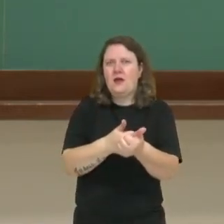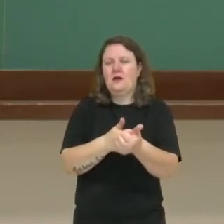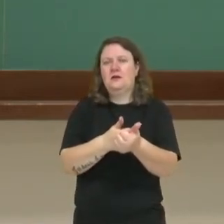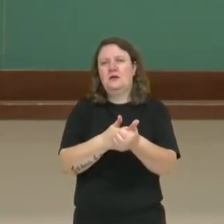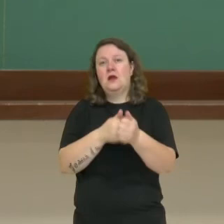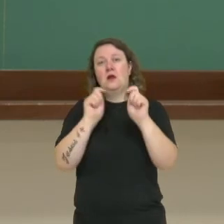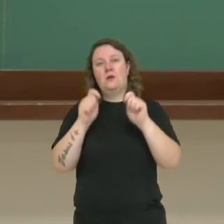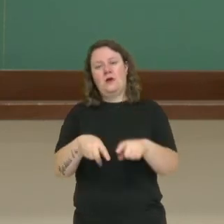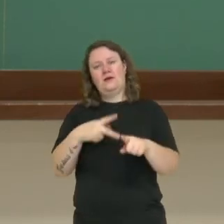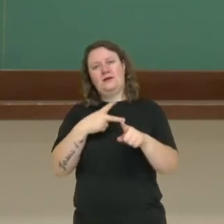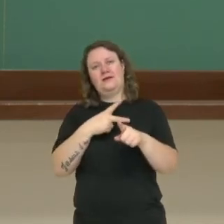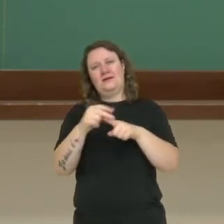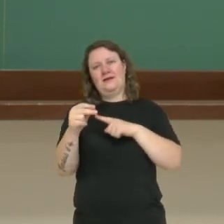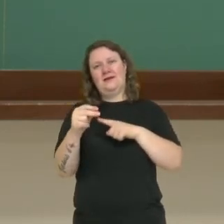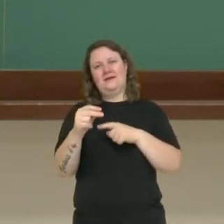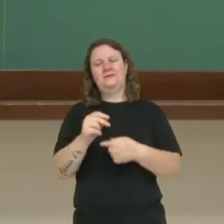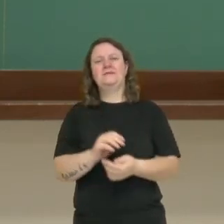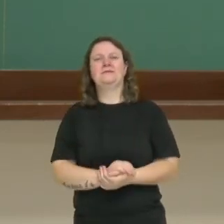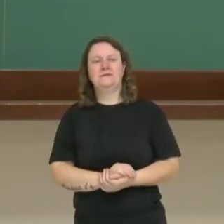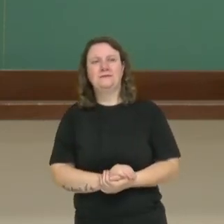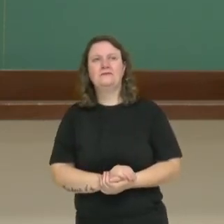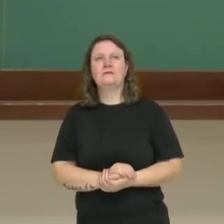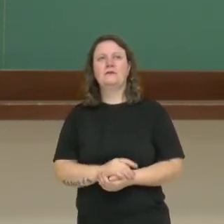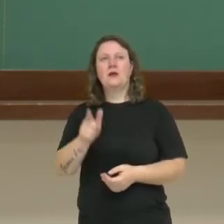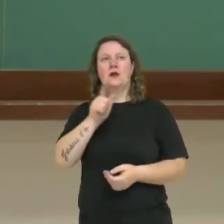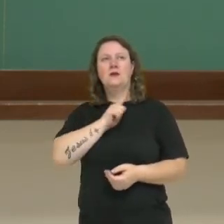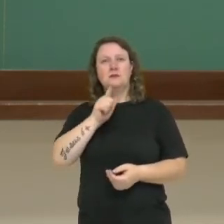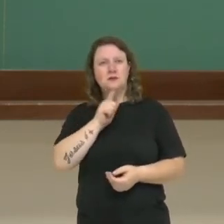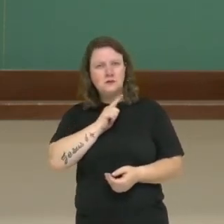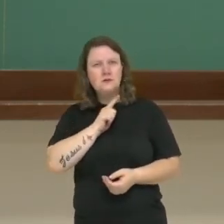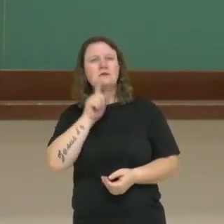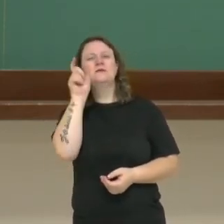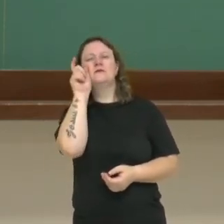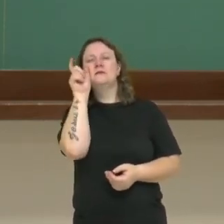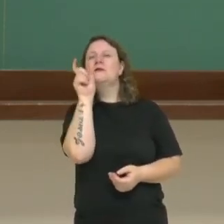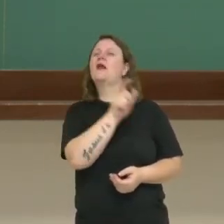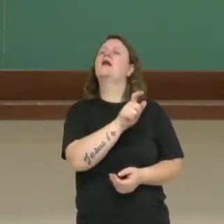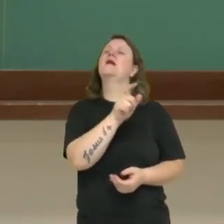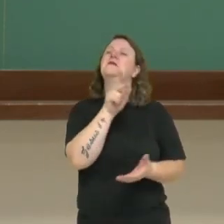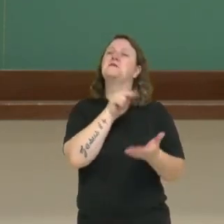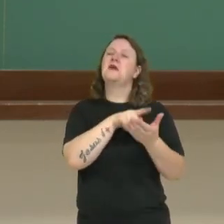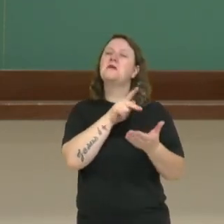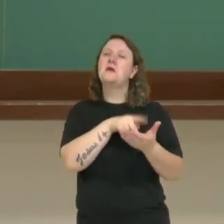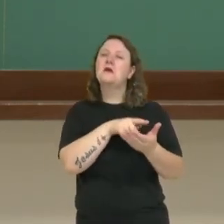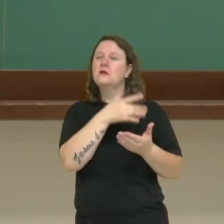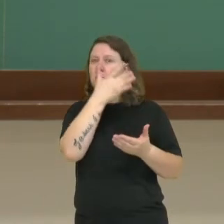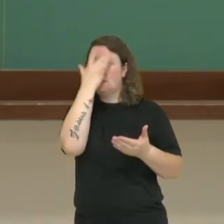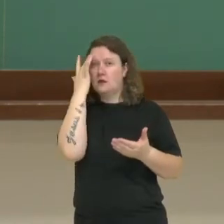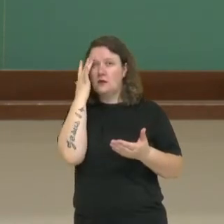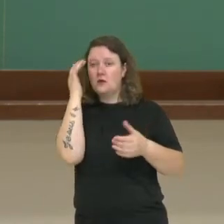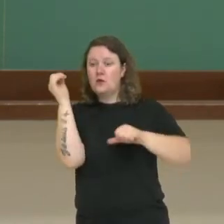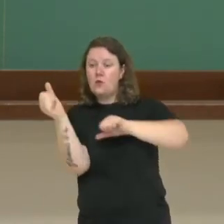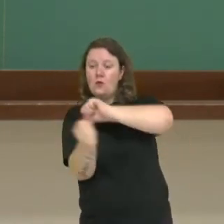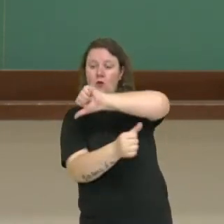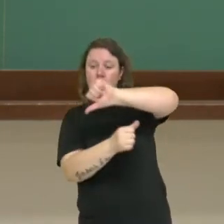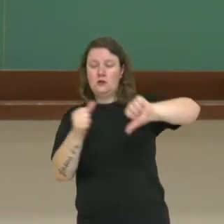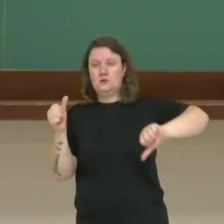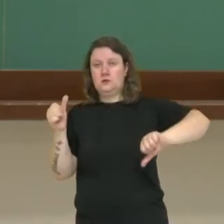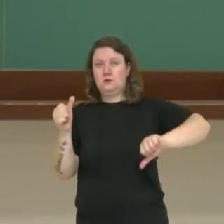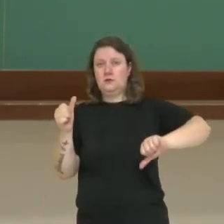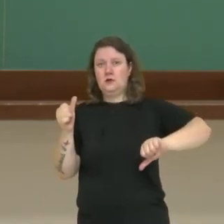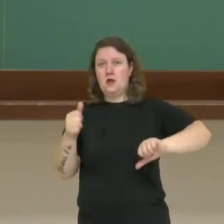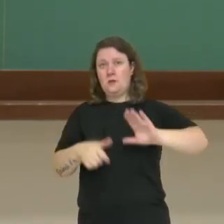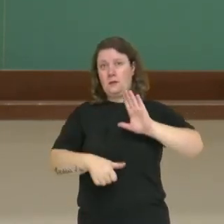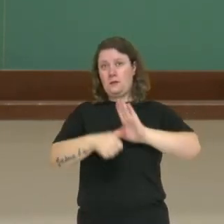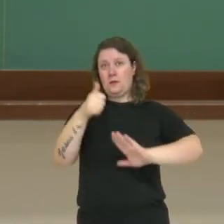acaba vencendo a prova, né? Uma prova de equipe muito interessante, que os atletas estão sempre trocando aquele que vai na